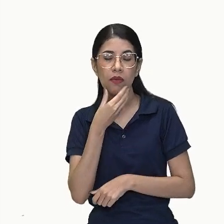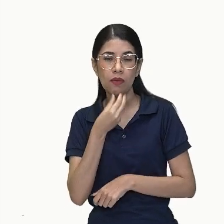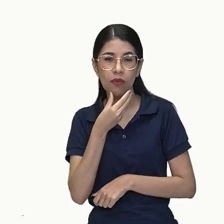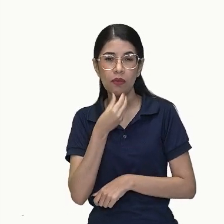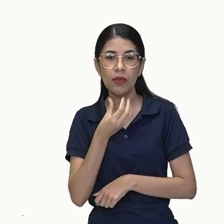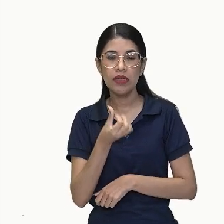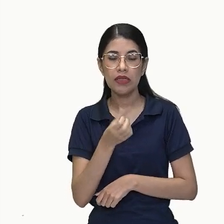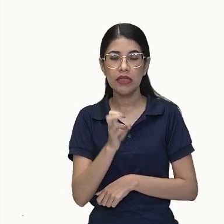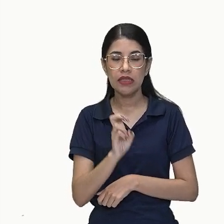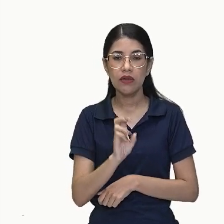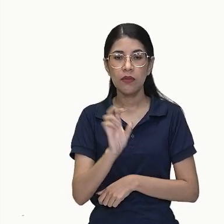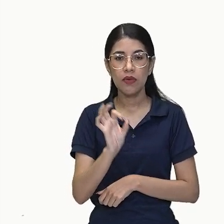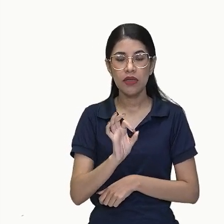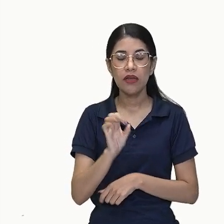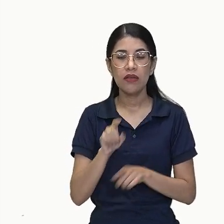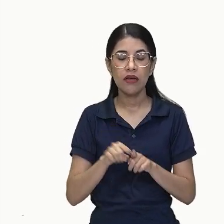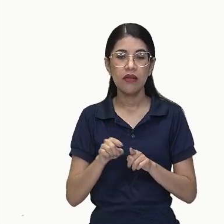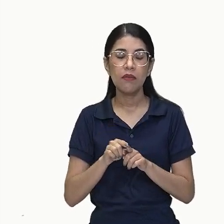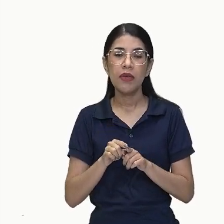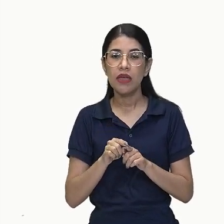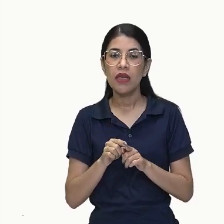75,8%, e tem escolaridade elevada.